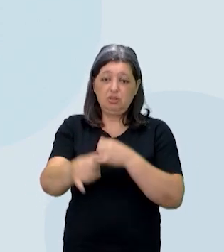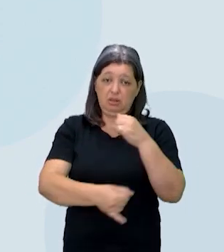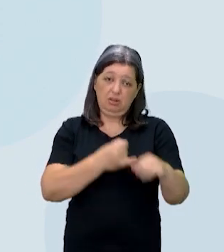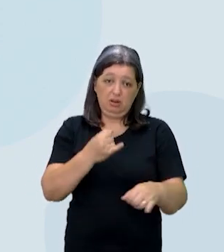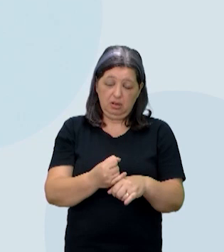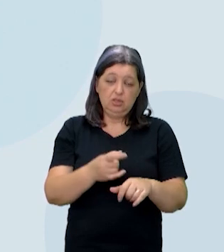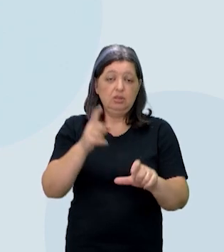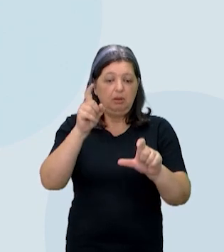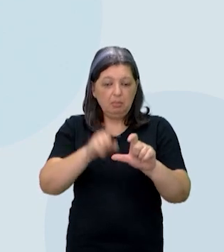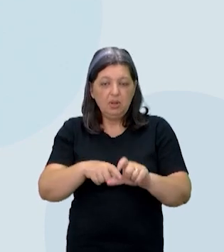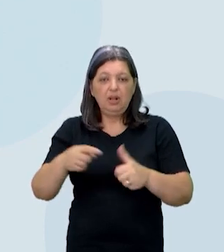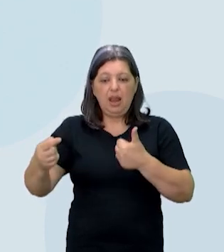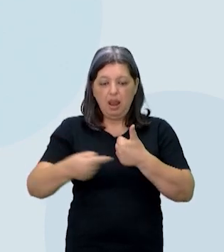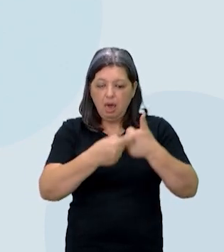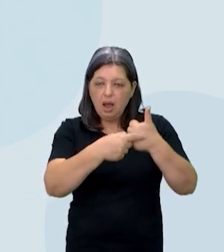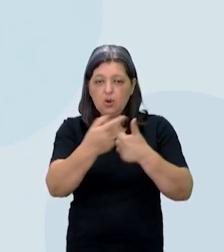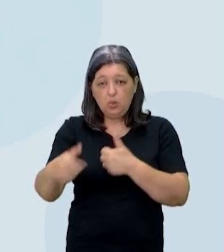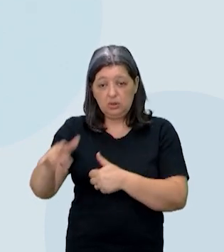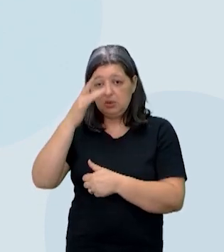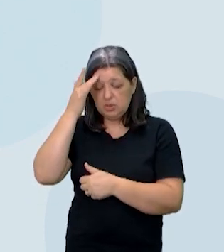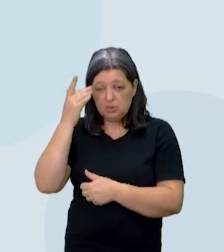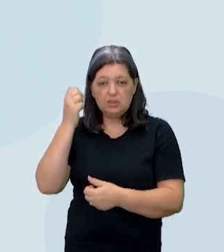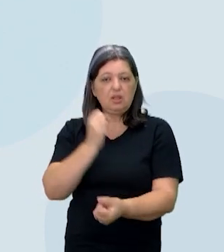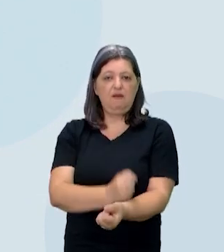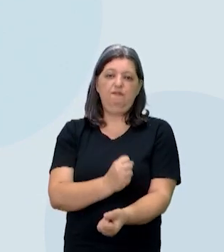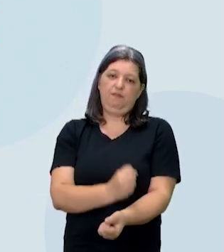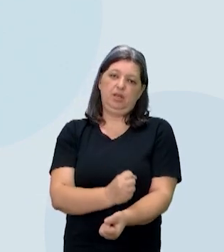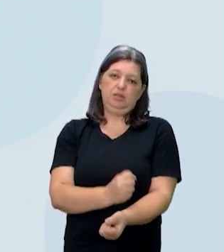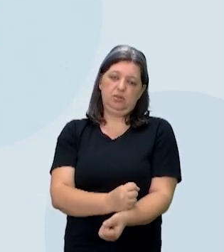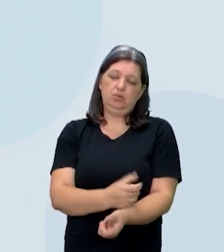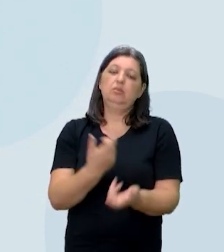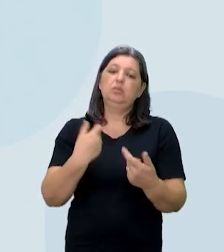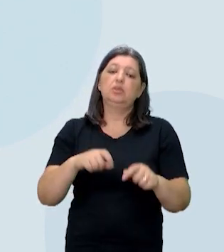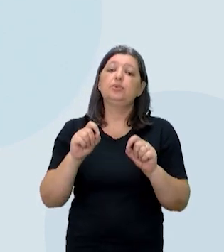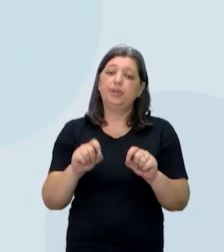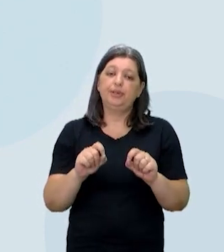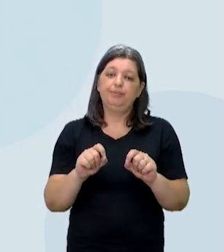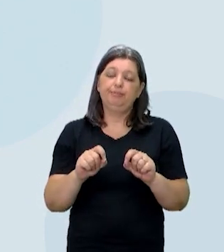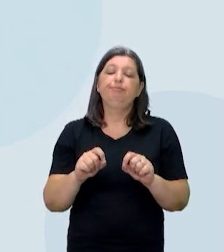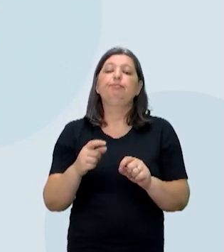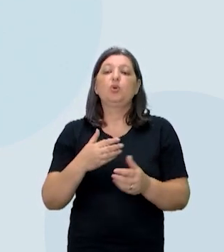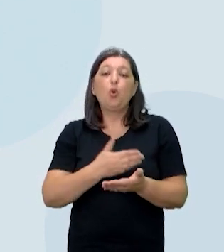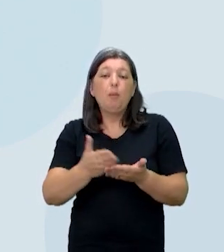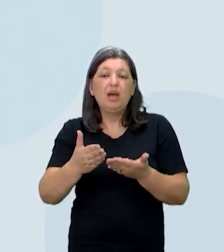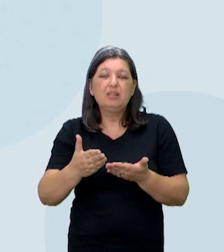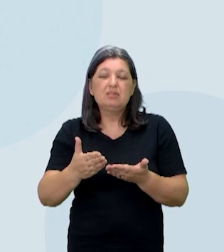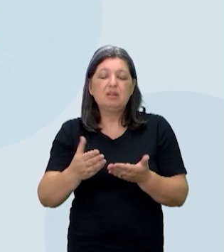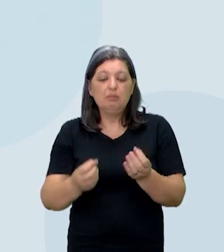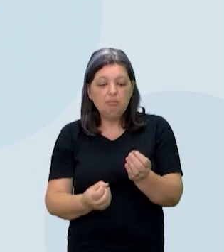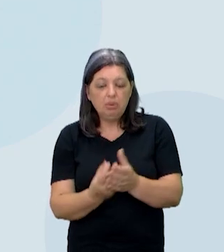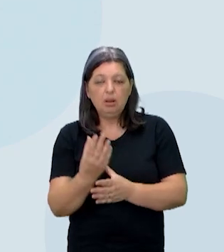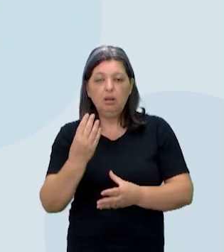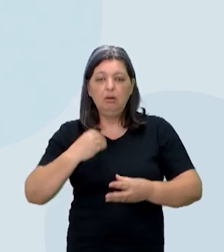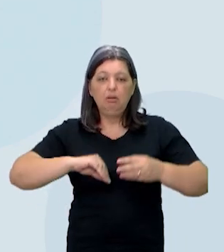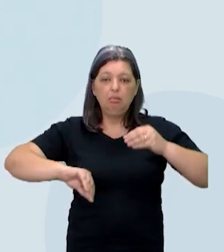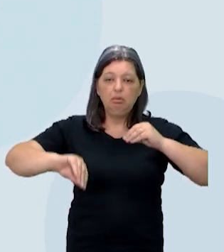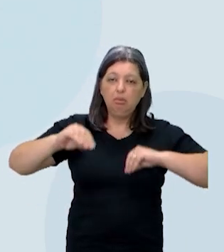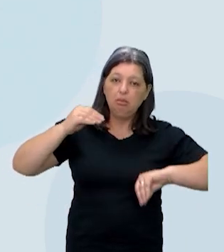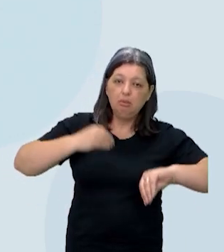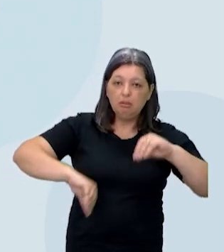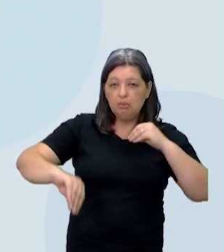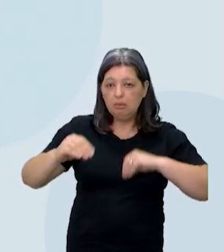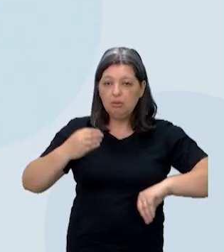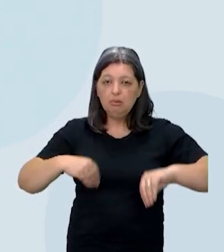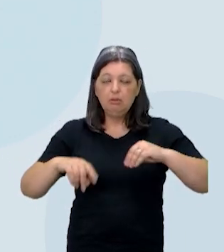outras pessoas, quanto mais eu fico viciado nisso, eu tenho tendência a ter depressão, eu tenho tendência a ficar numa